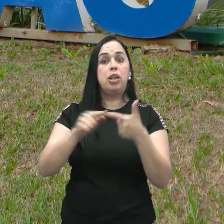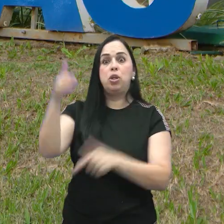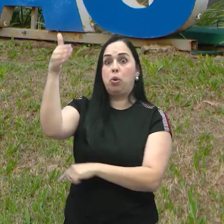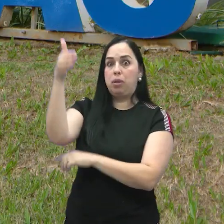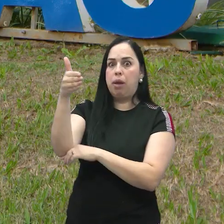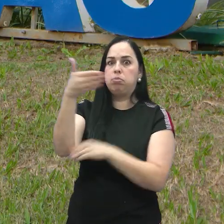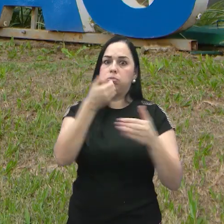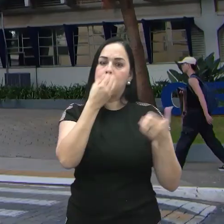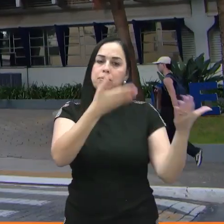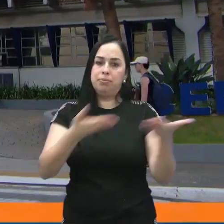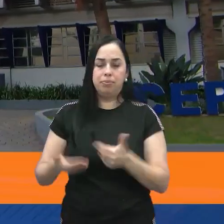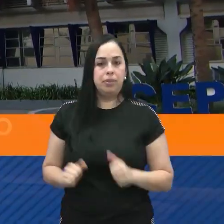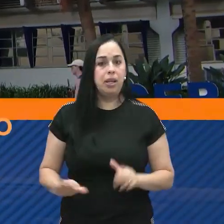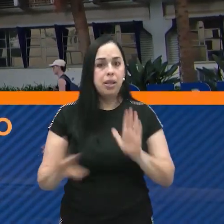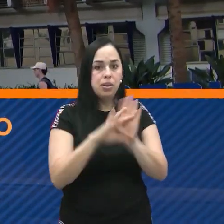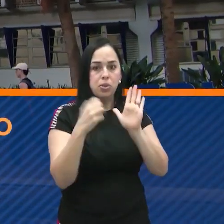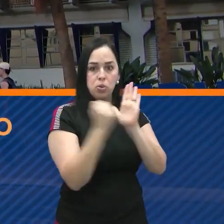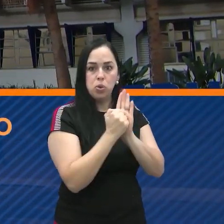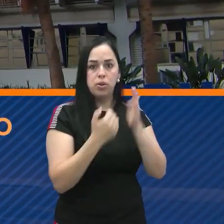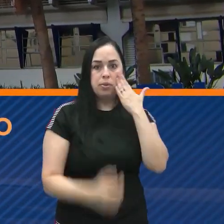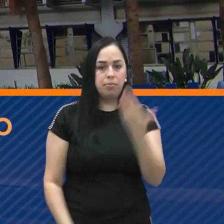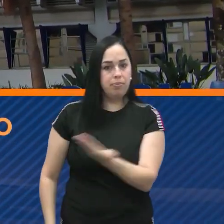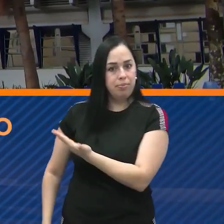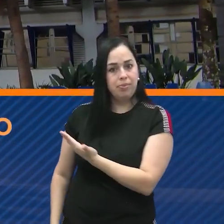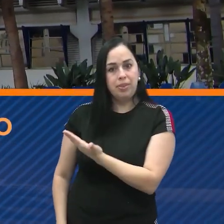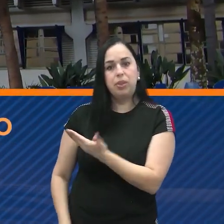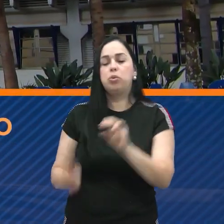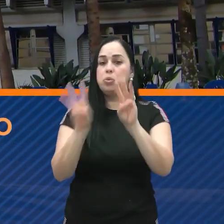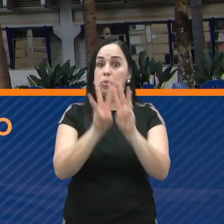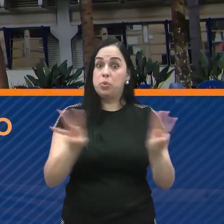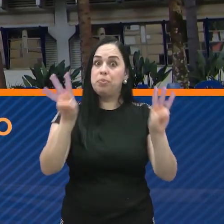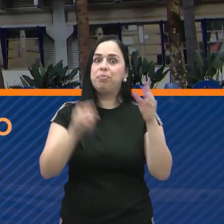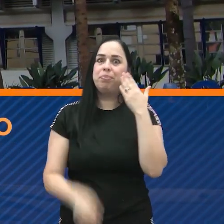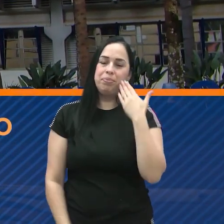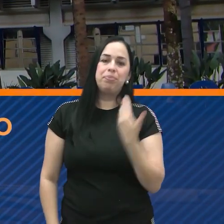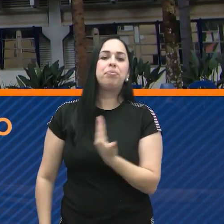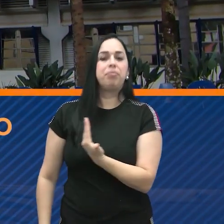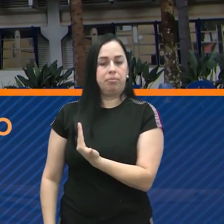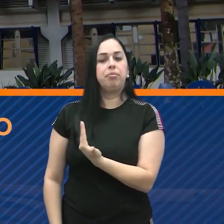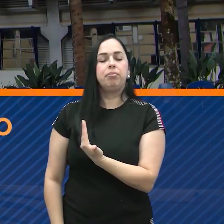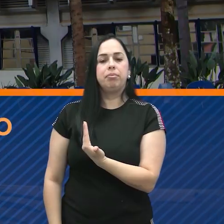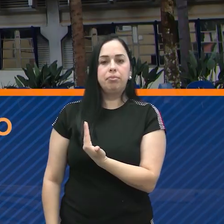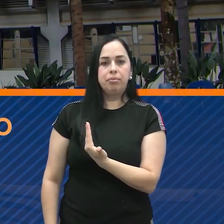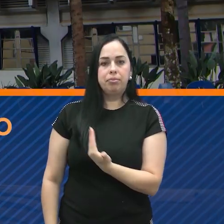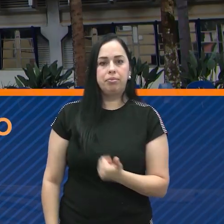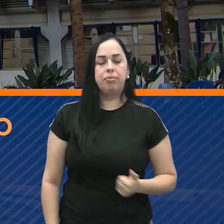e hospedagem. As inscrições devem ser feitas pela internet, no site